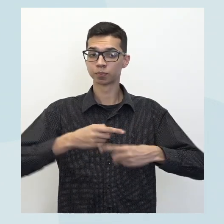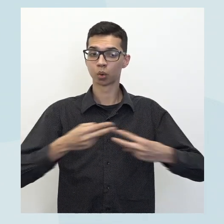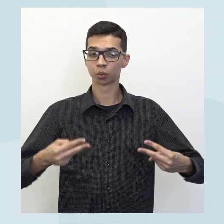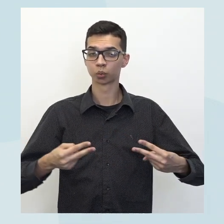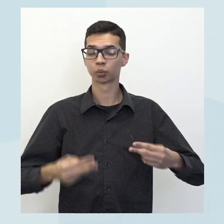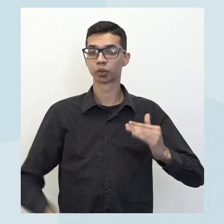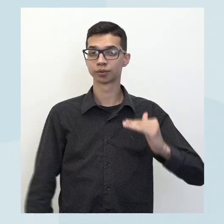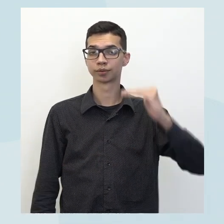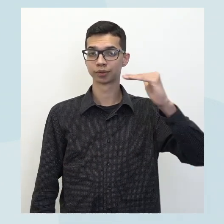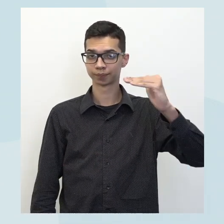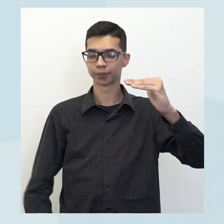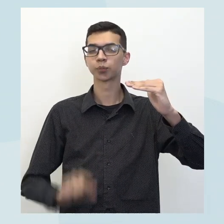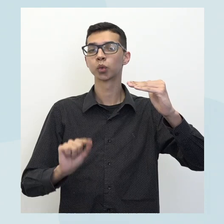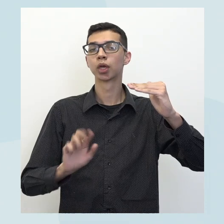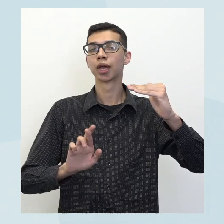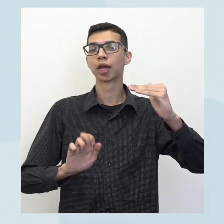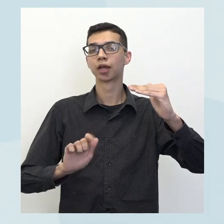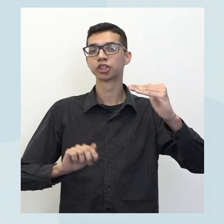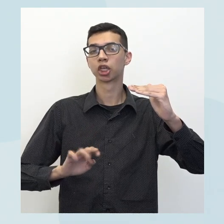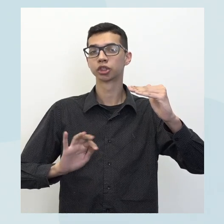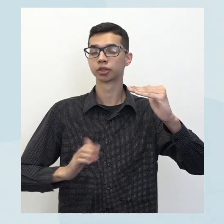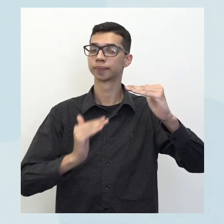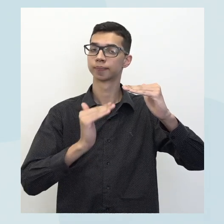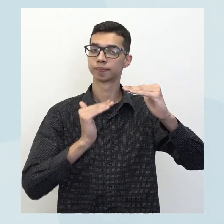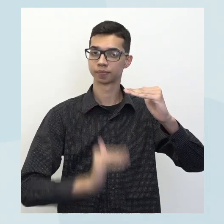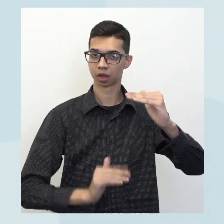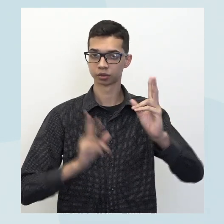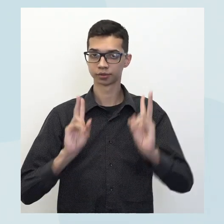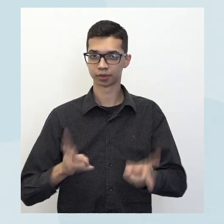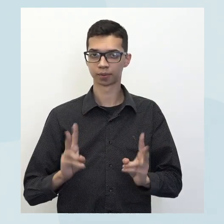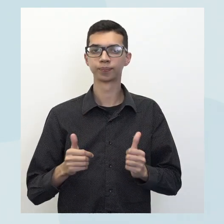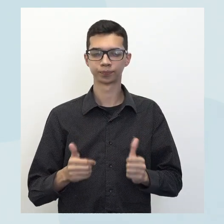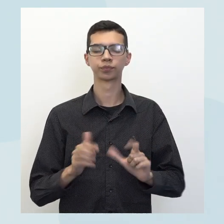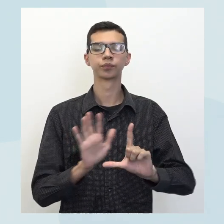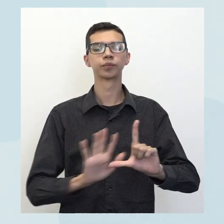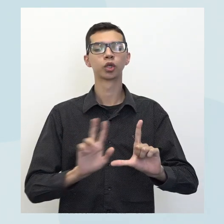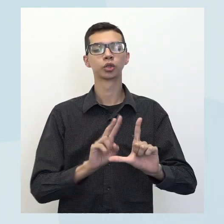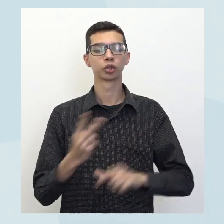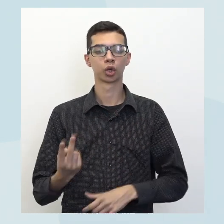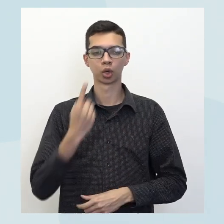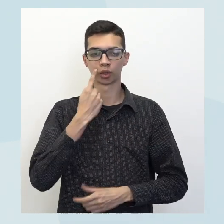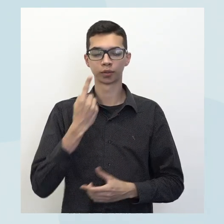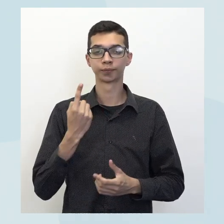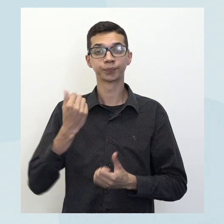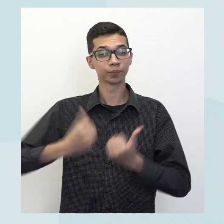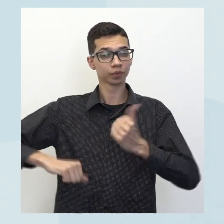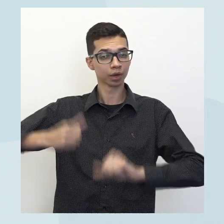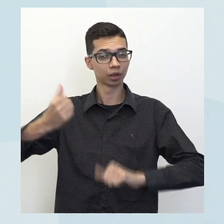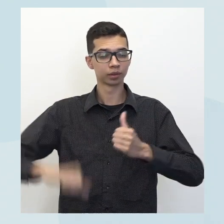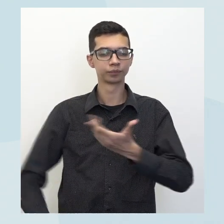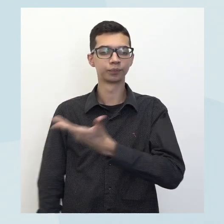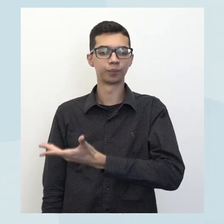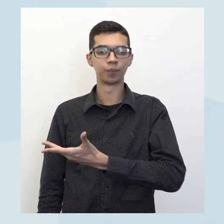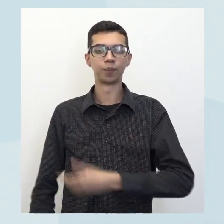perfeito? Próximo, por gentileza. Aí eu vou pedir, nós iremos analisar essa questão juntos, né? Aí ele fala